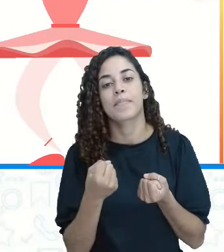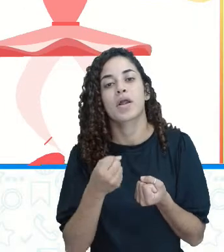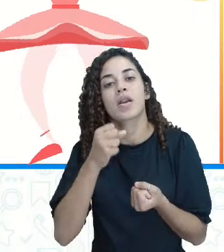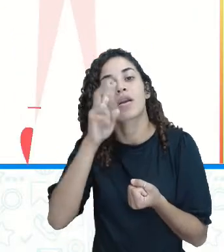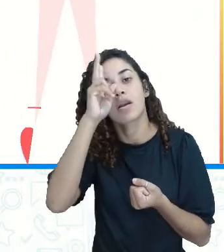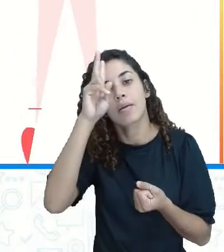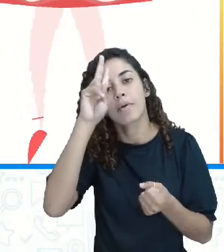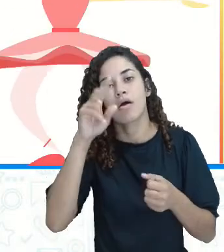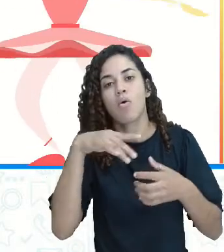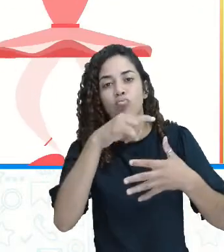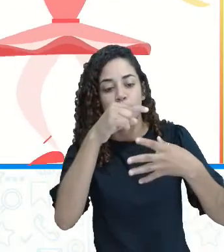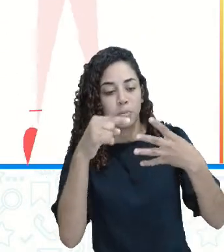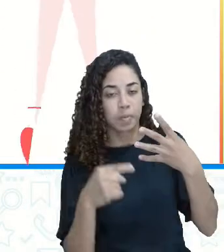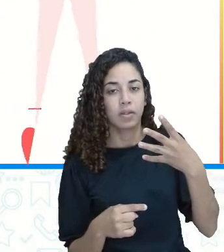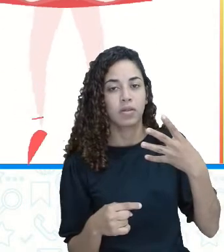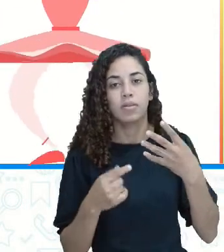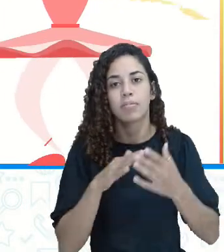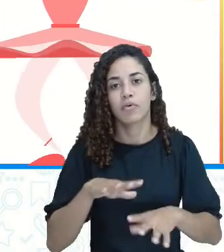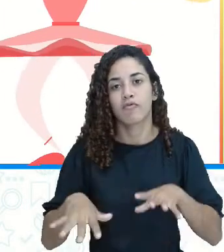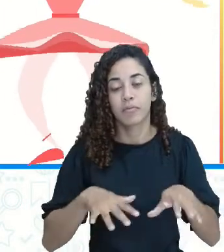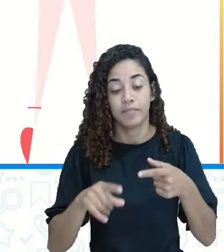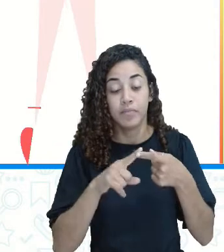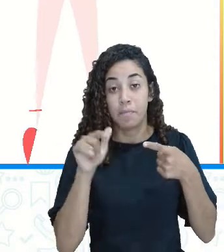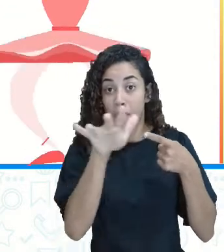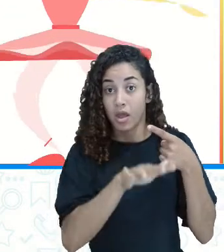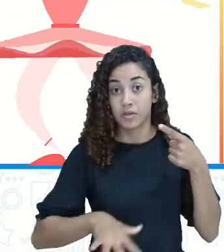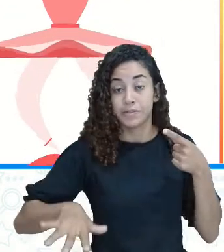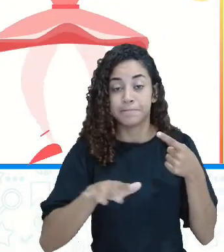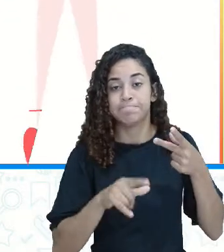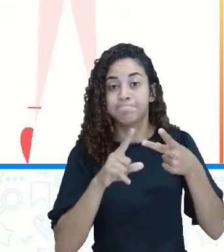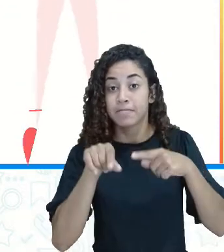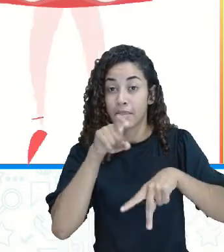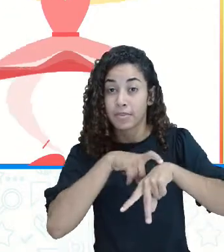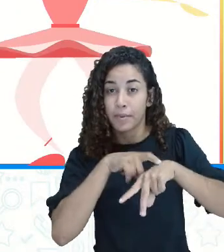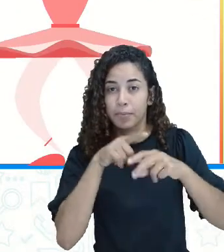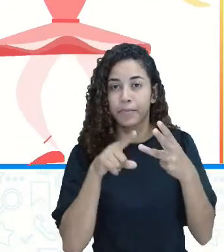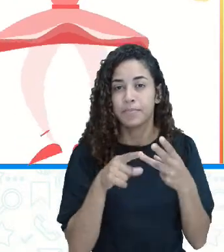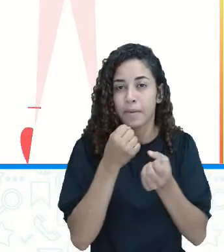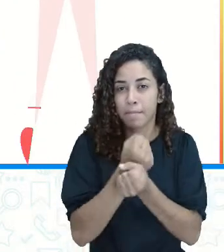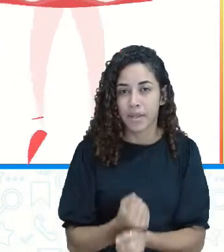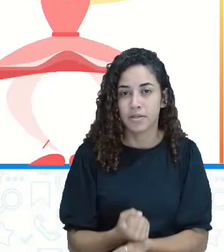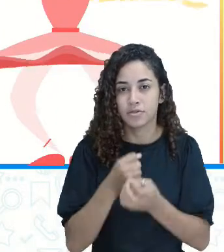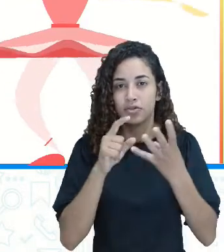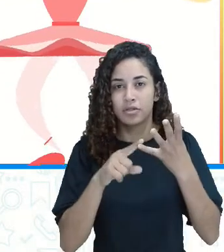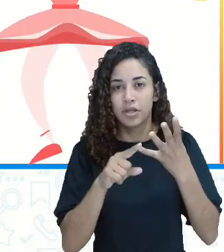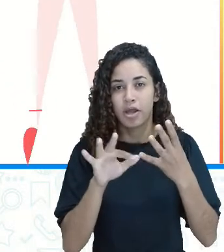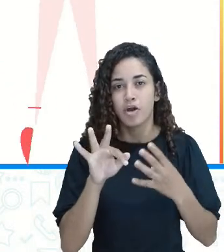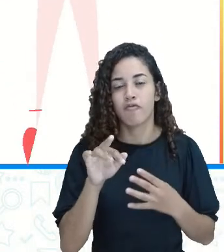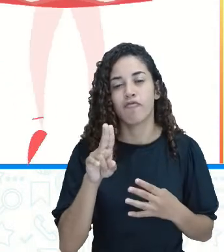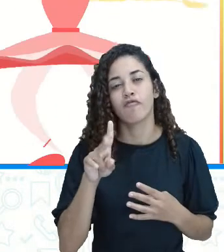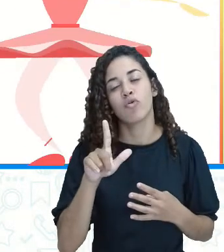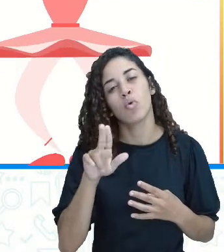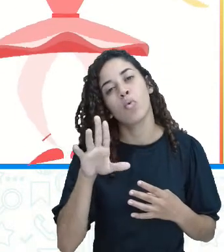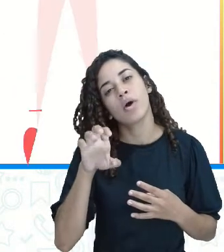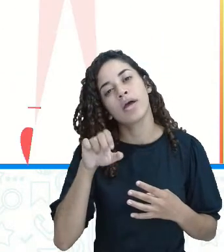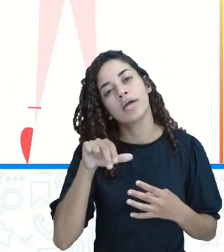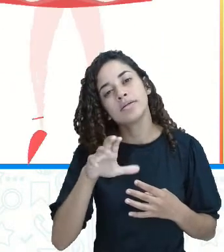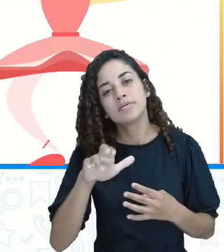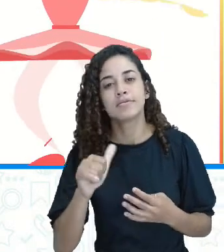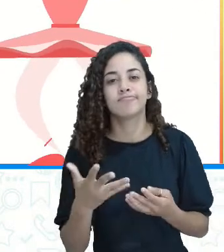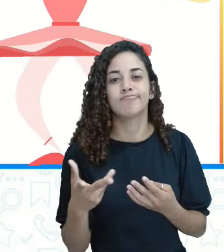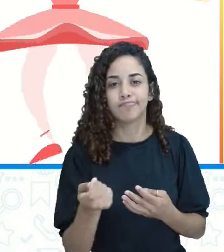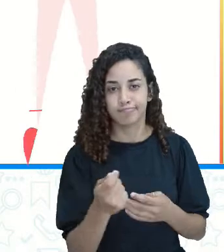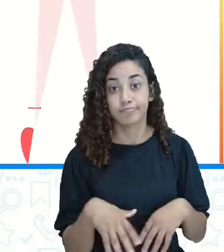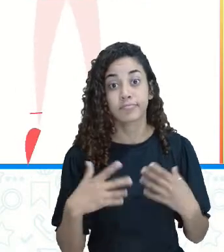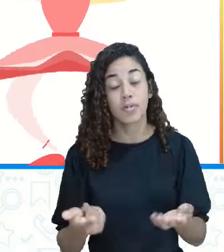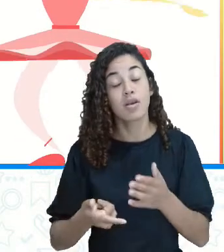do movimento. São quatro. Espaço, tempo, peso e fluência. Nós falamos na